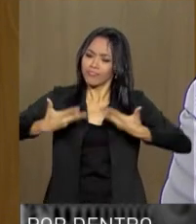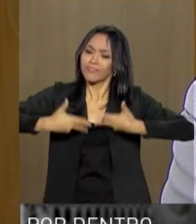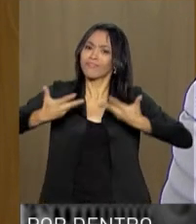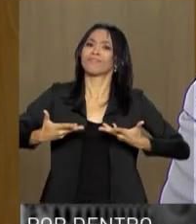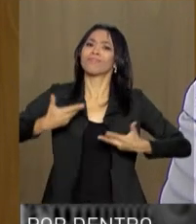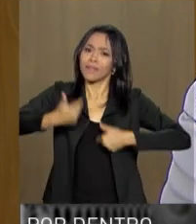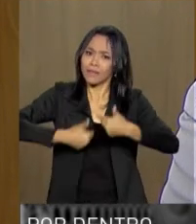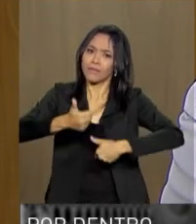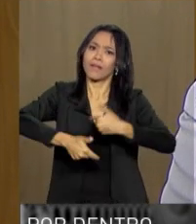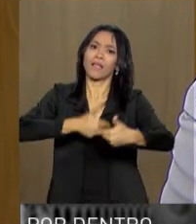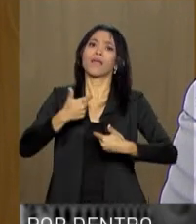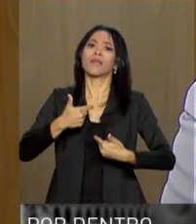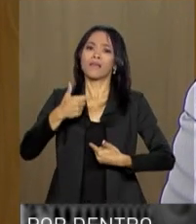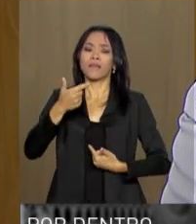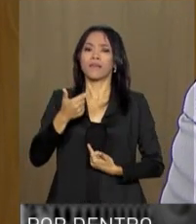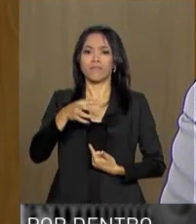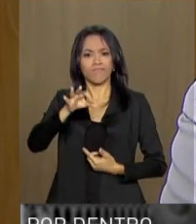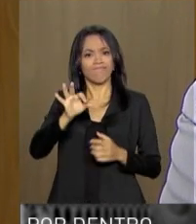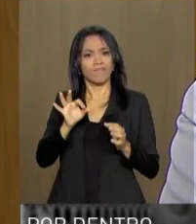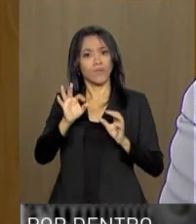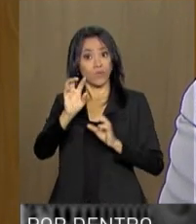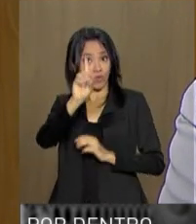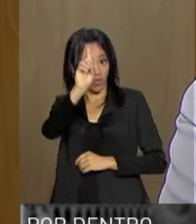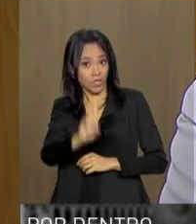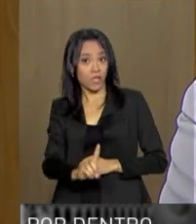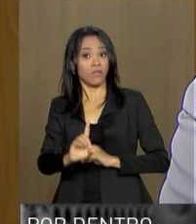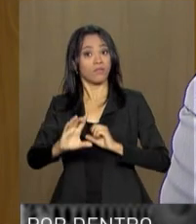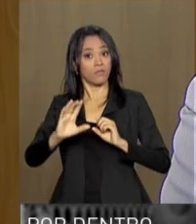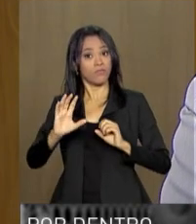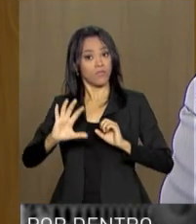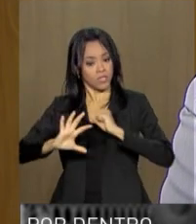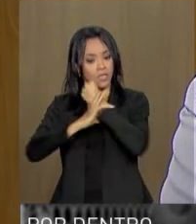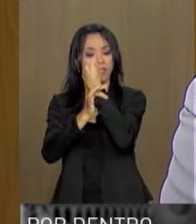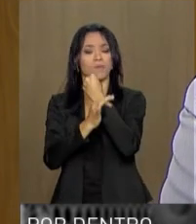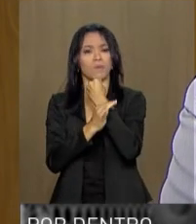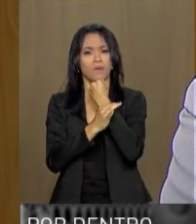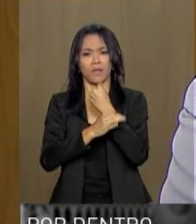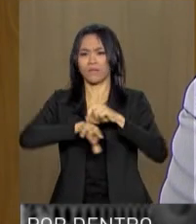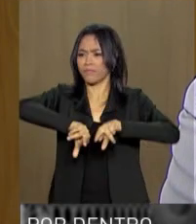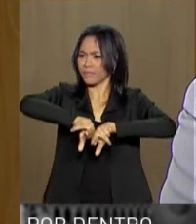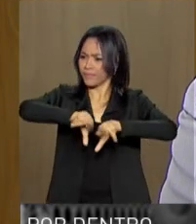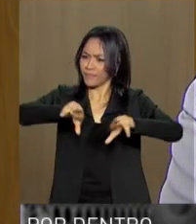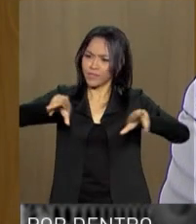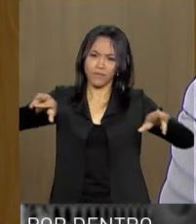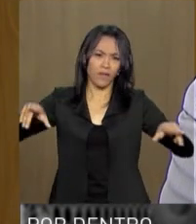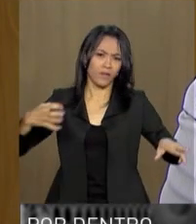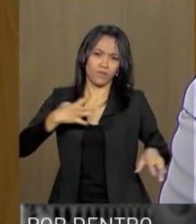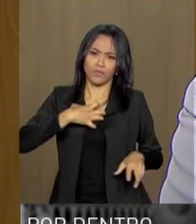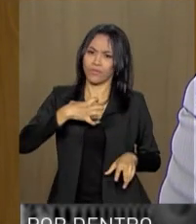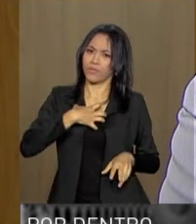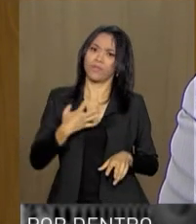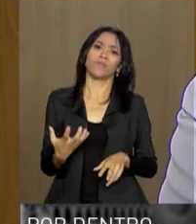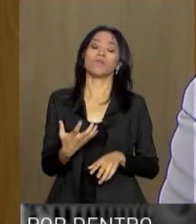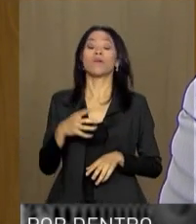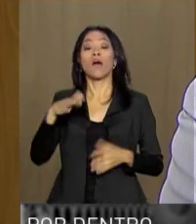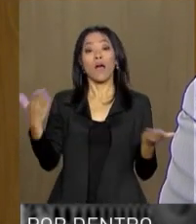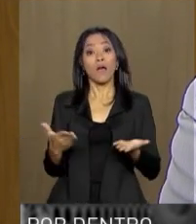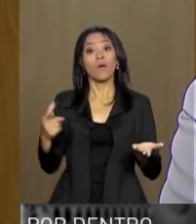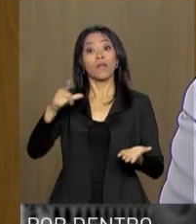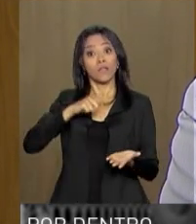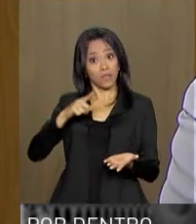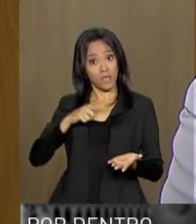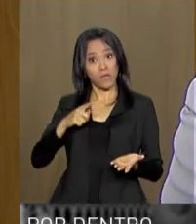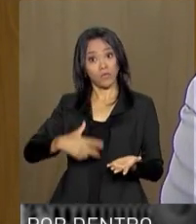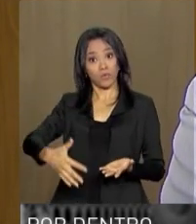os direitos eles sejam garantidos em de todas as suas formas e que nós agora temos um canal direto com a